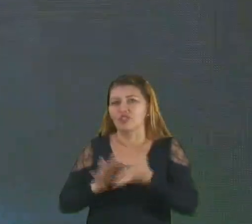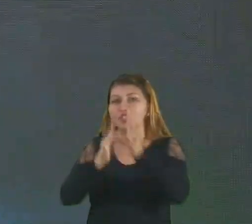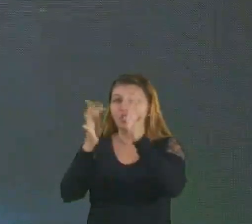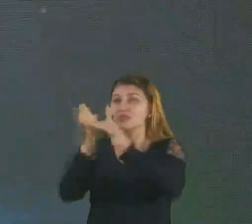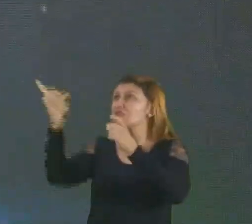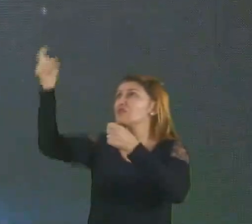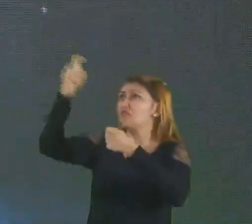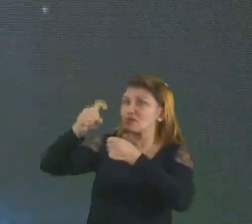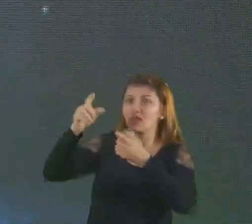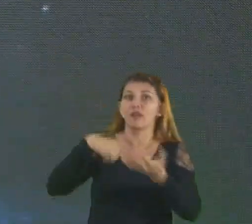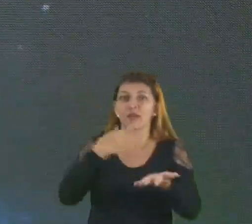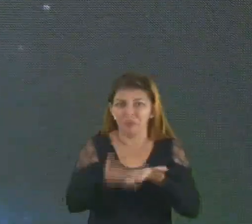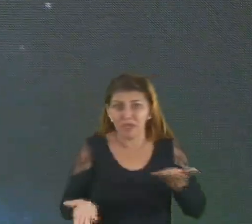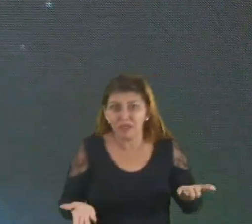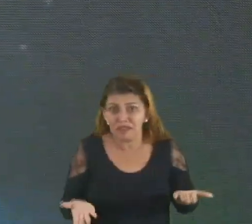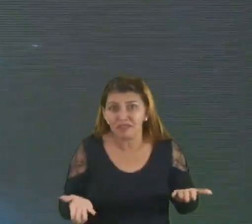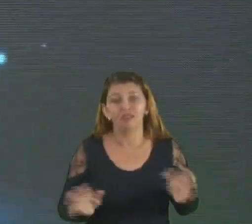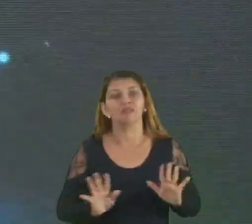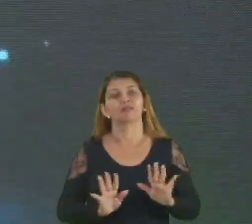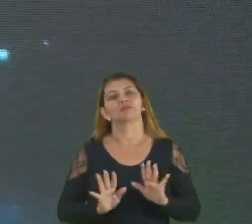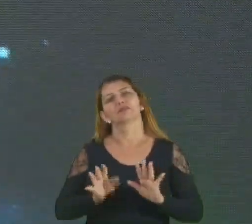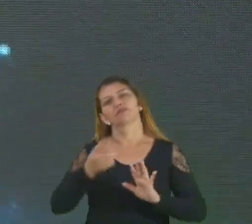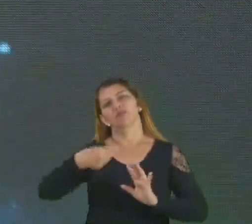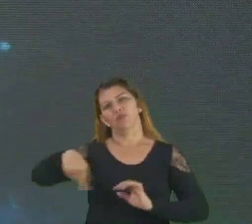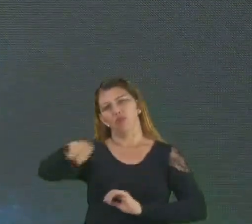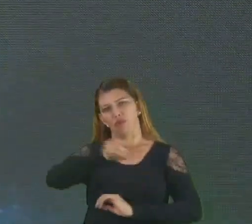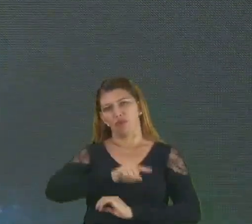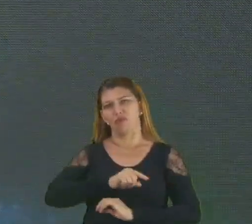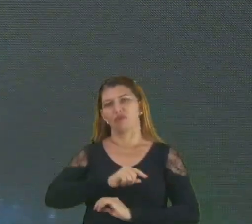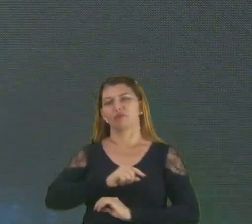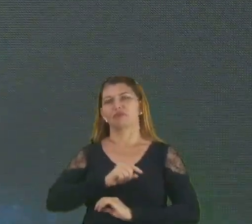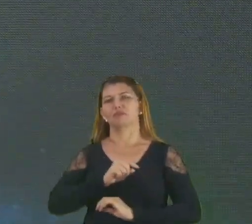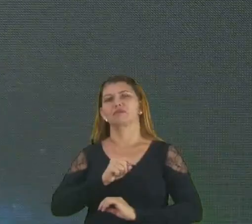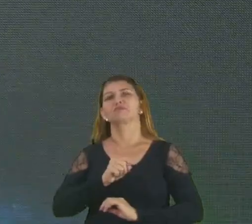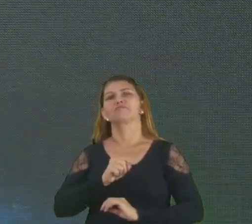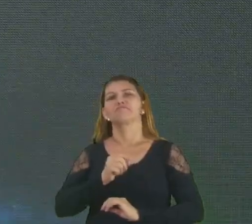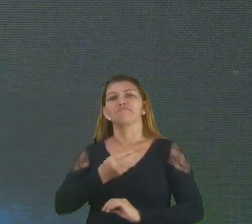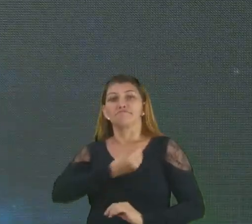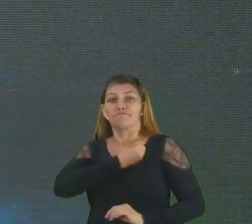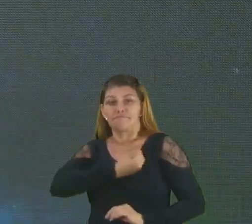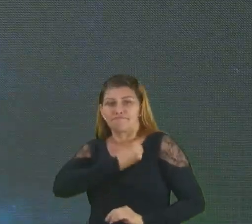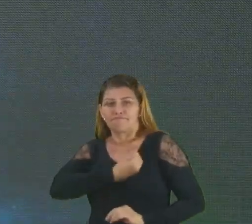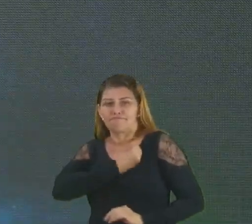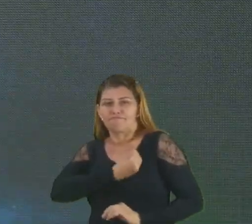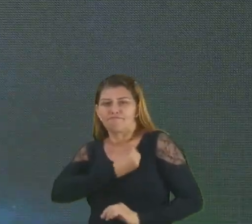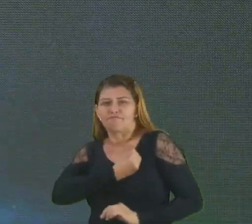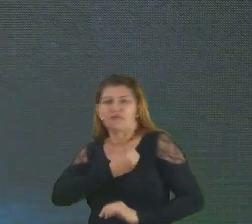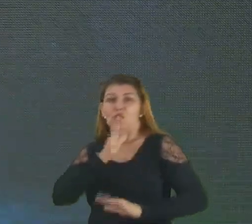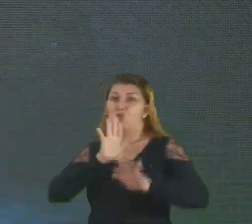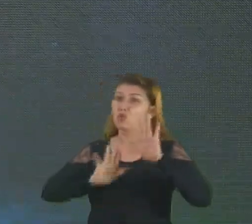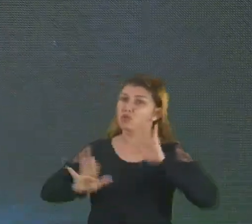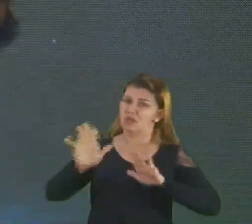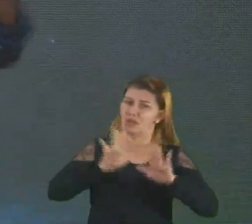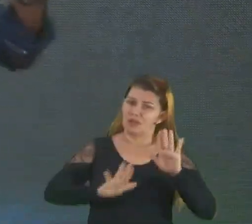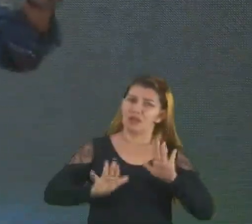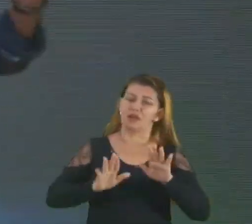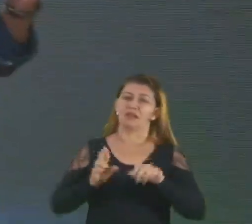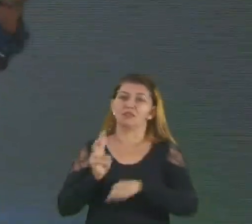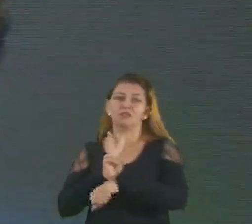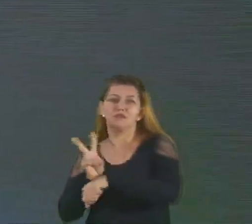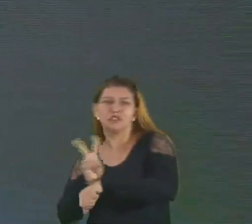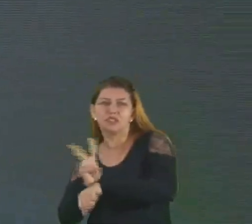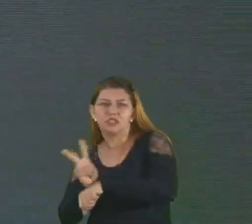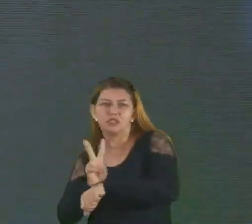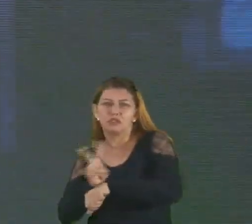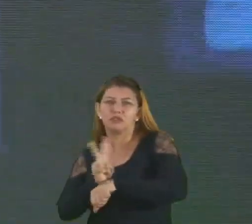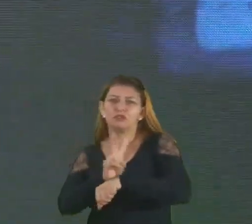Nós temos que ter uma atitude de prudência, Como nunca antes, queridos, nós temos que